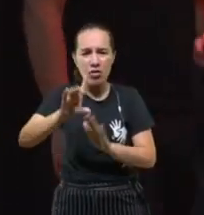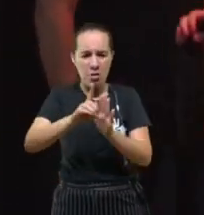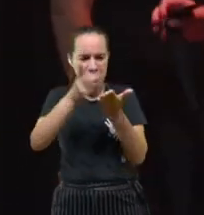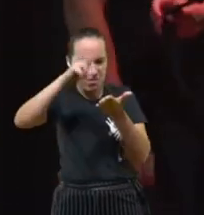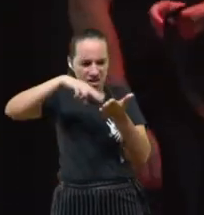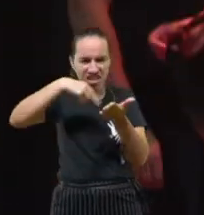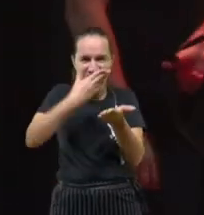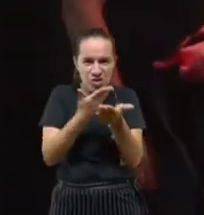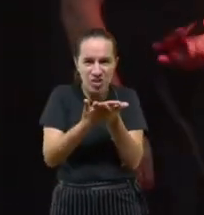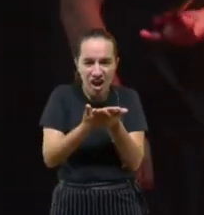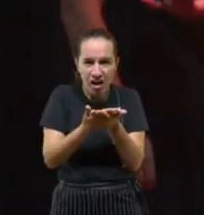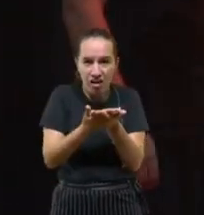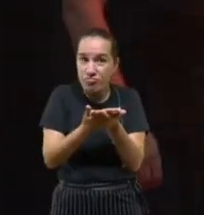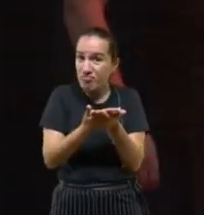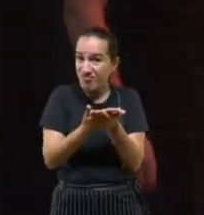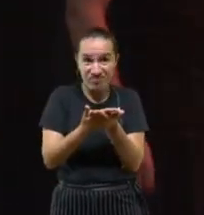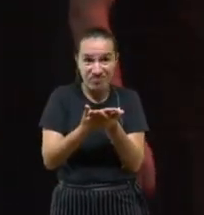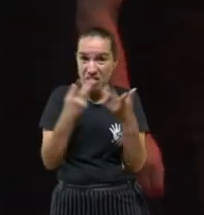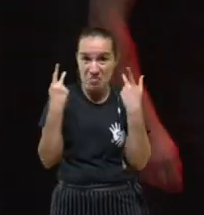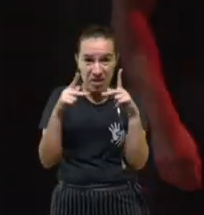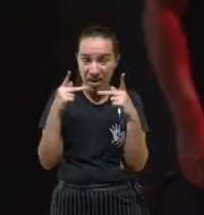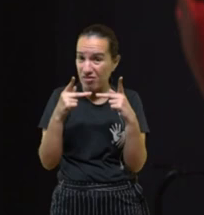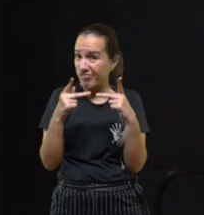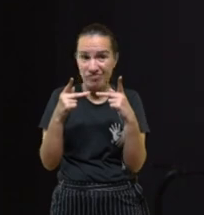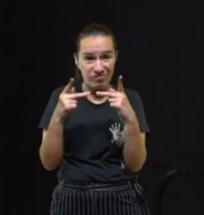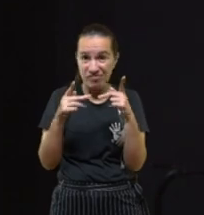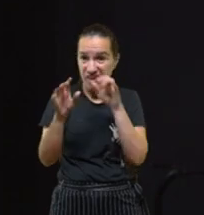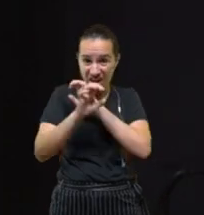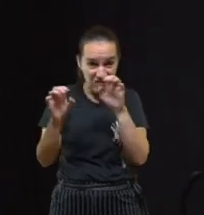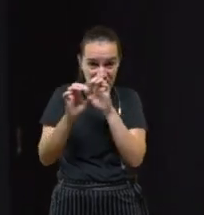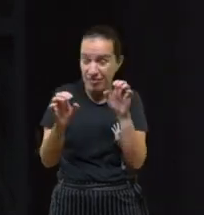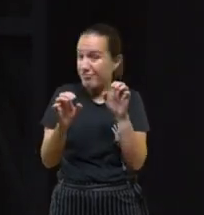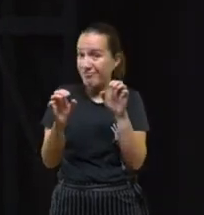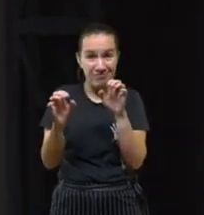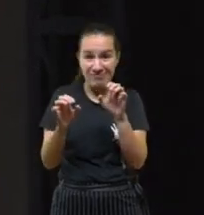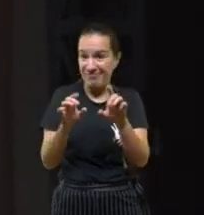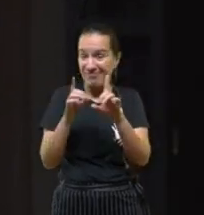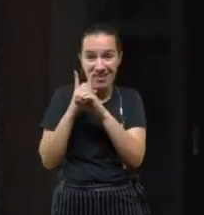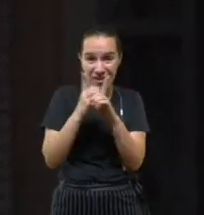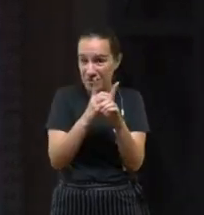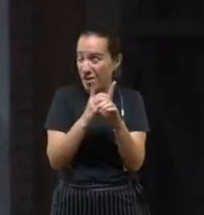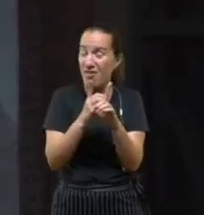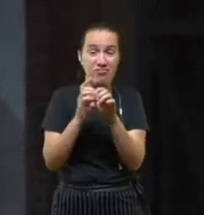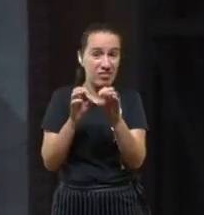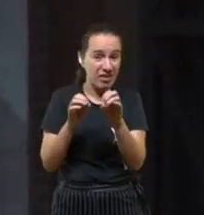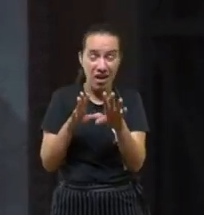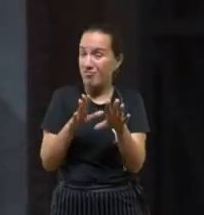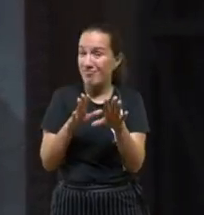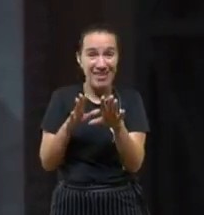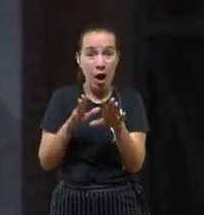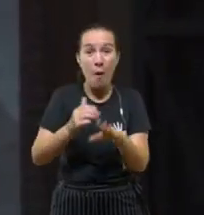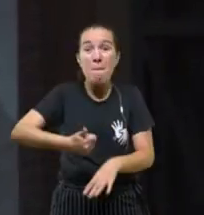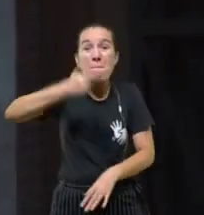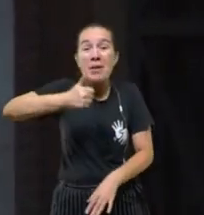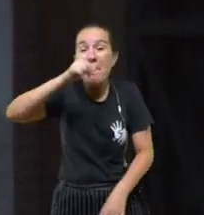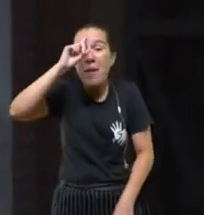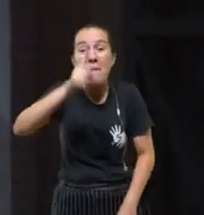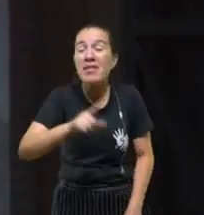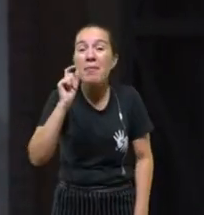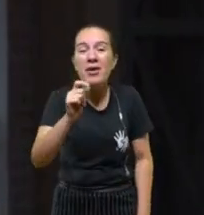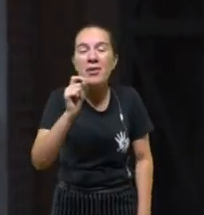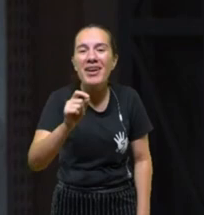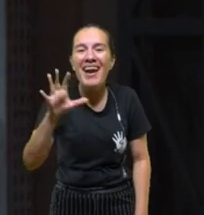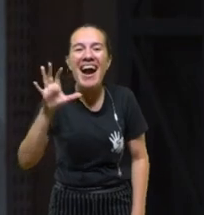primeiro mandamento não era evangelizar ou discipular. O primeiro mandamento é amar a